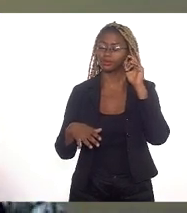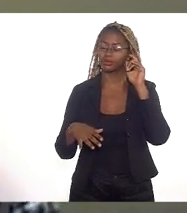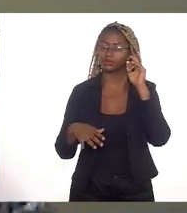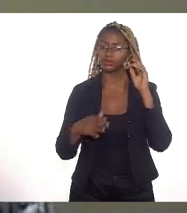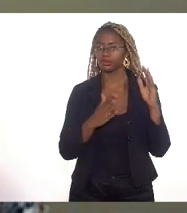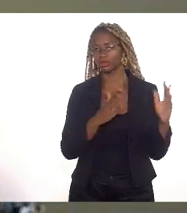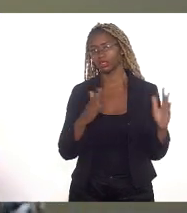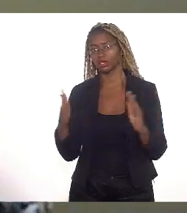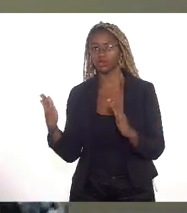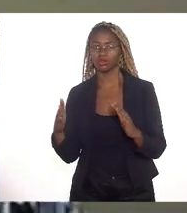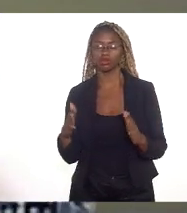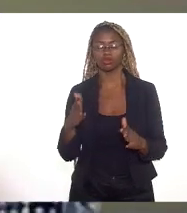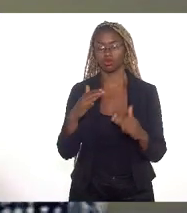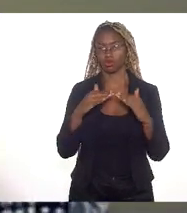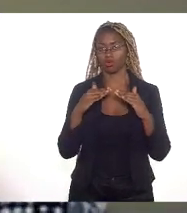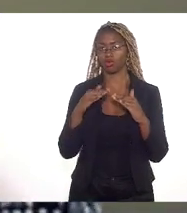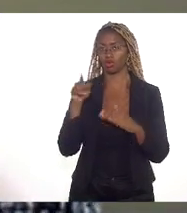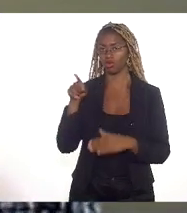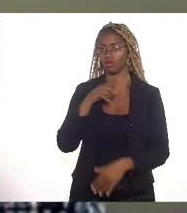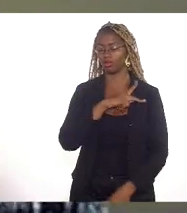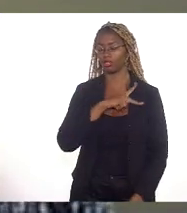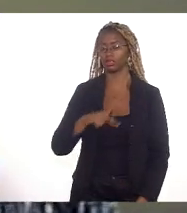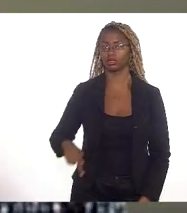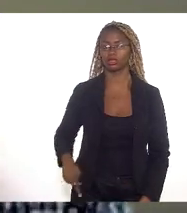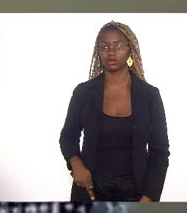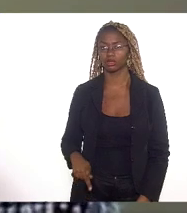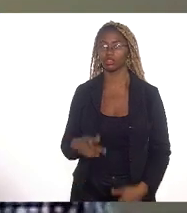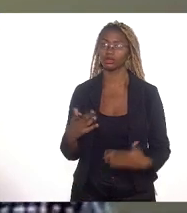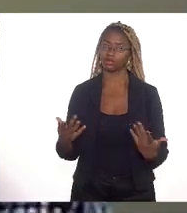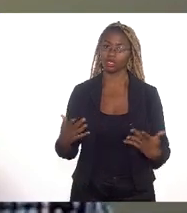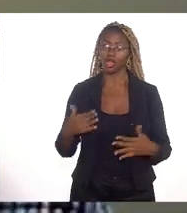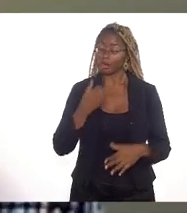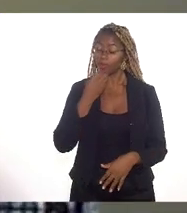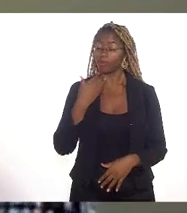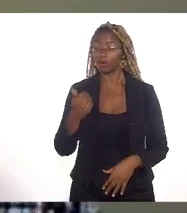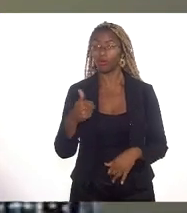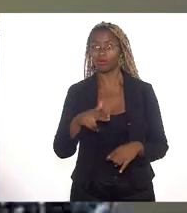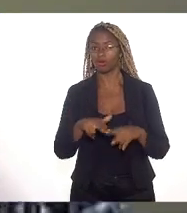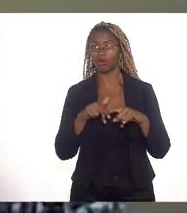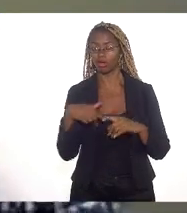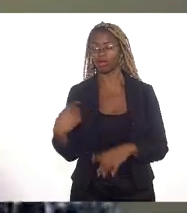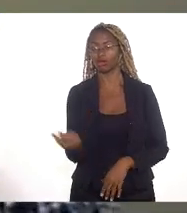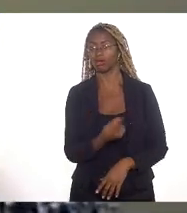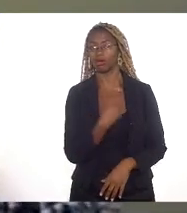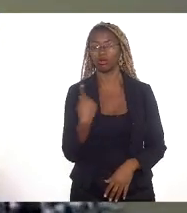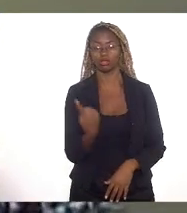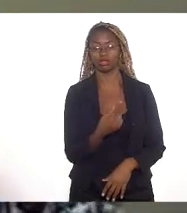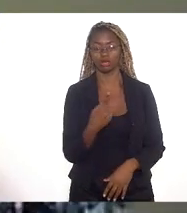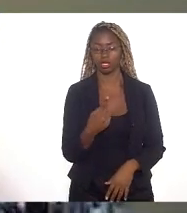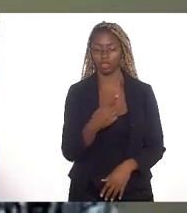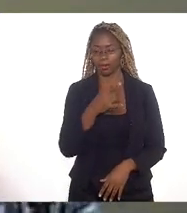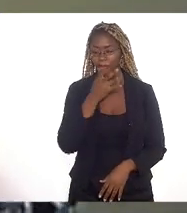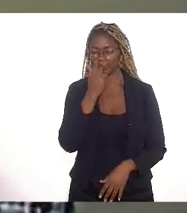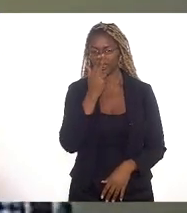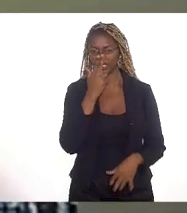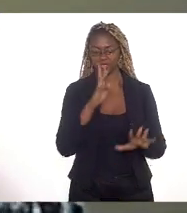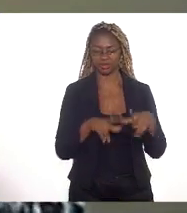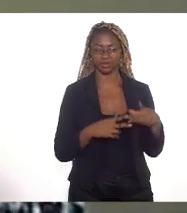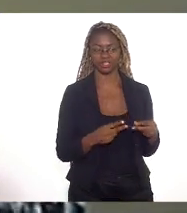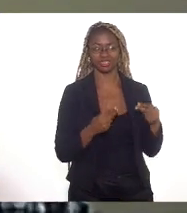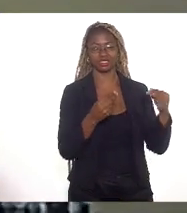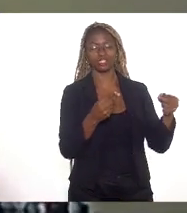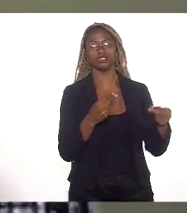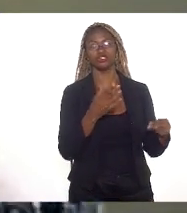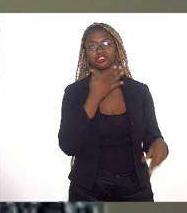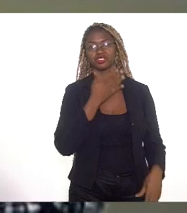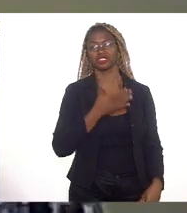análise favorável ao momento que estamos, né, porque estamos sob a égide de um presente de Natal dado pelo